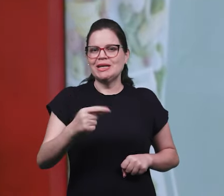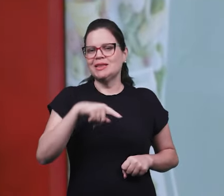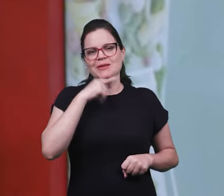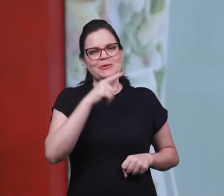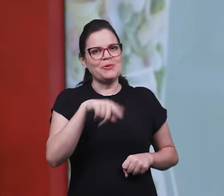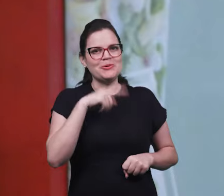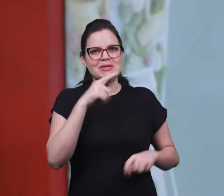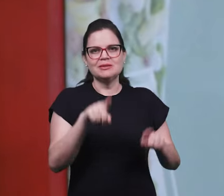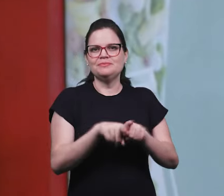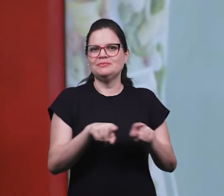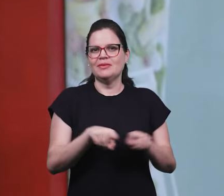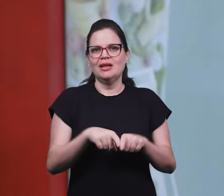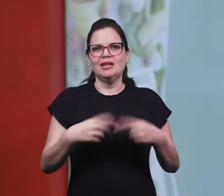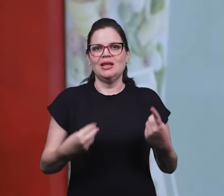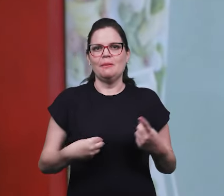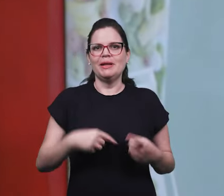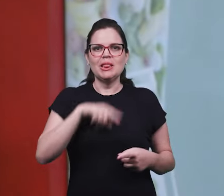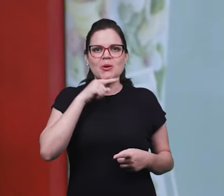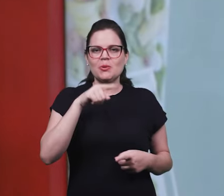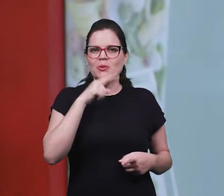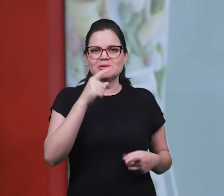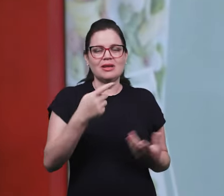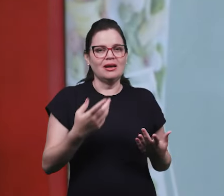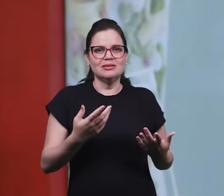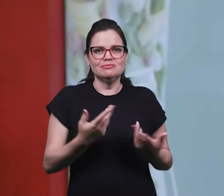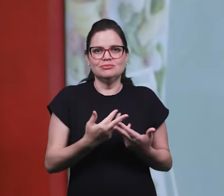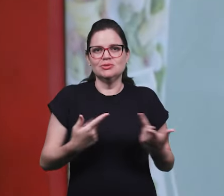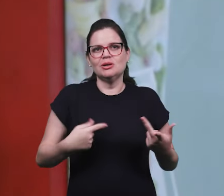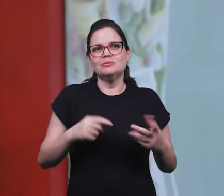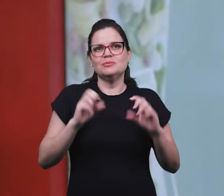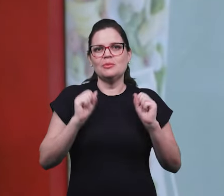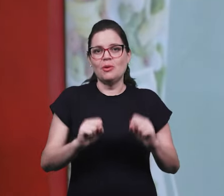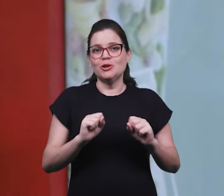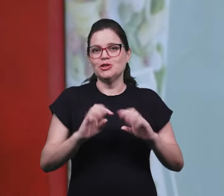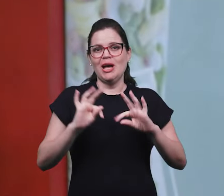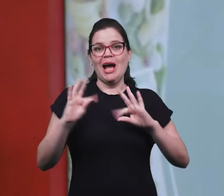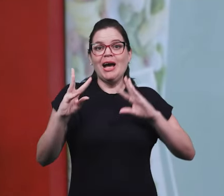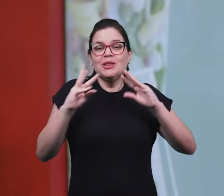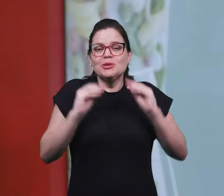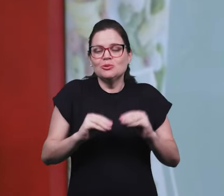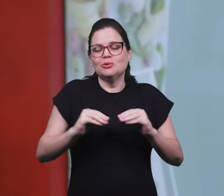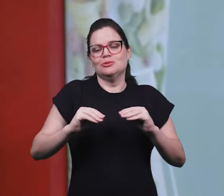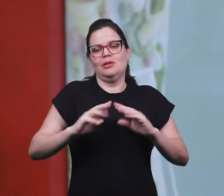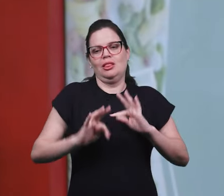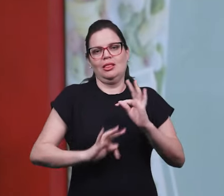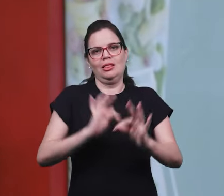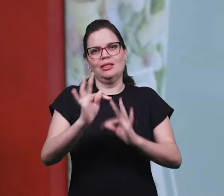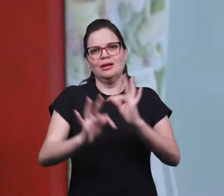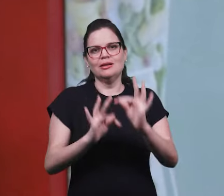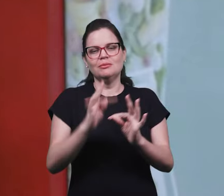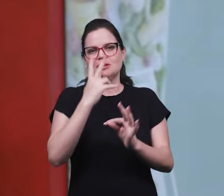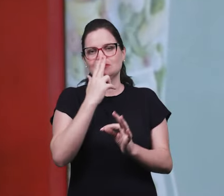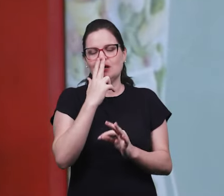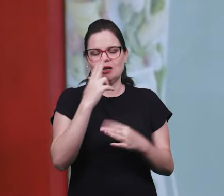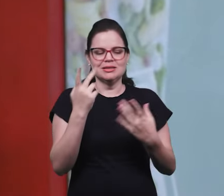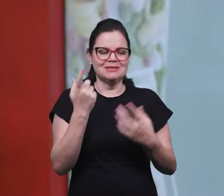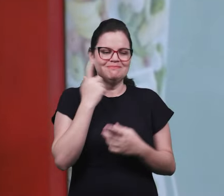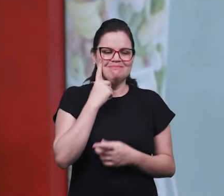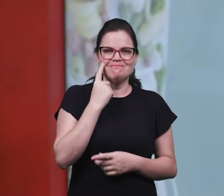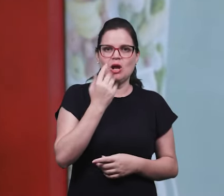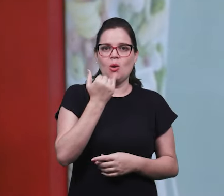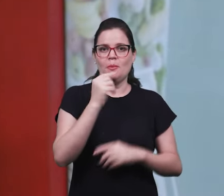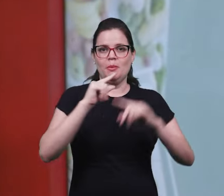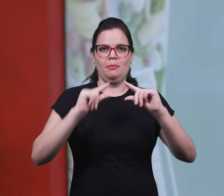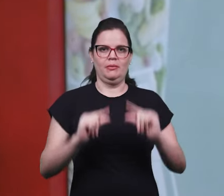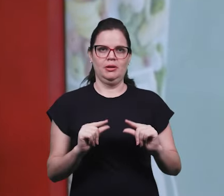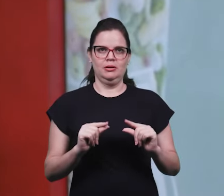intestino também fica reduzido então acaba que tudo contribui para que o paciente coma menos e a gente pensar de todo